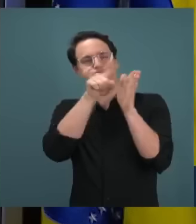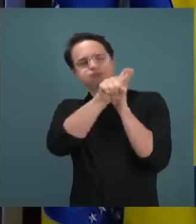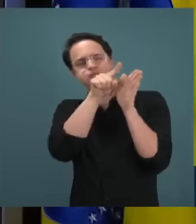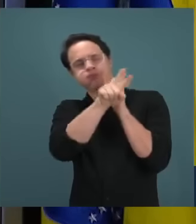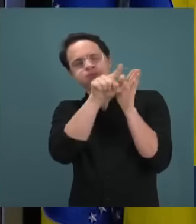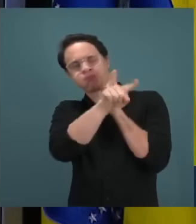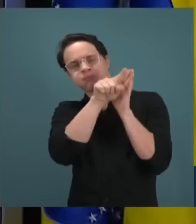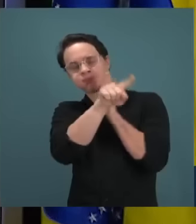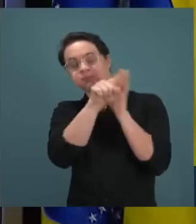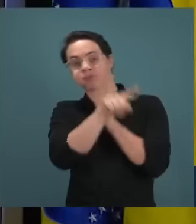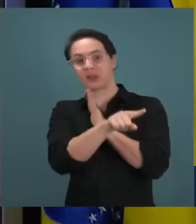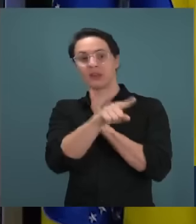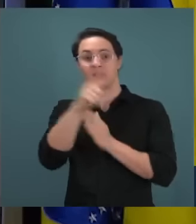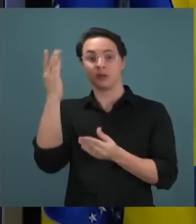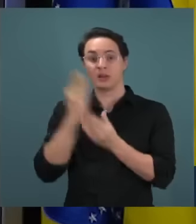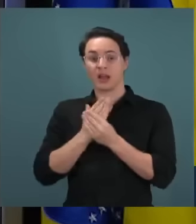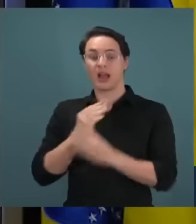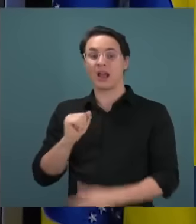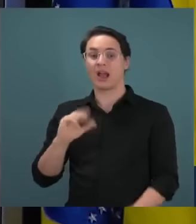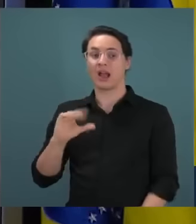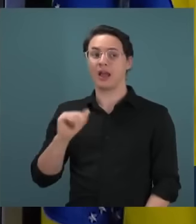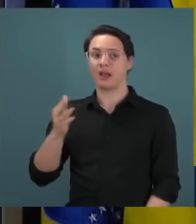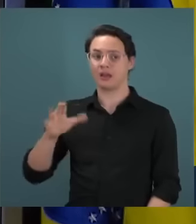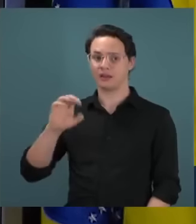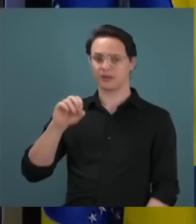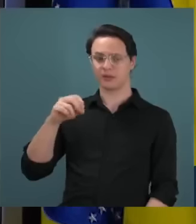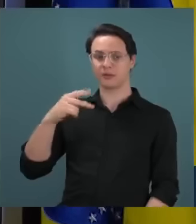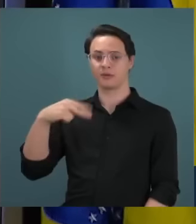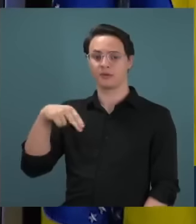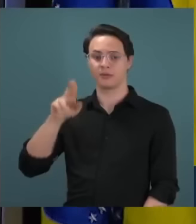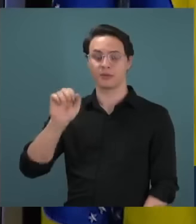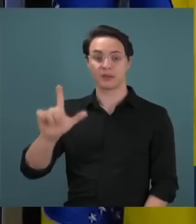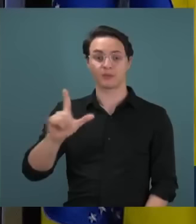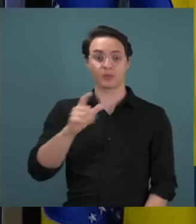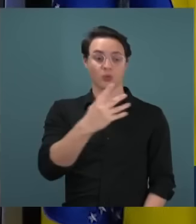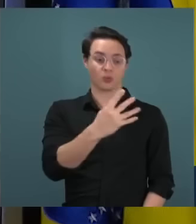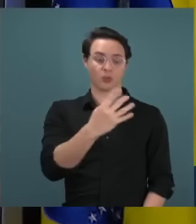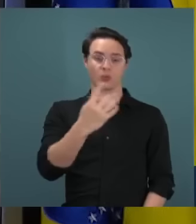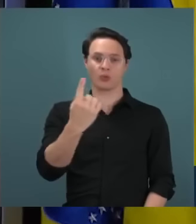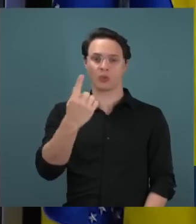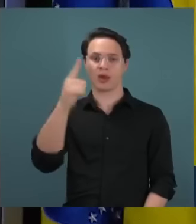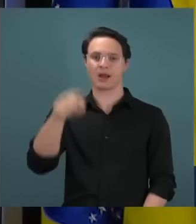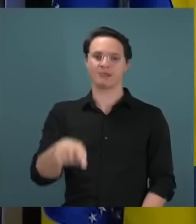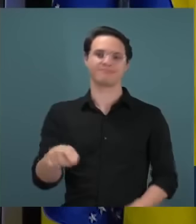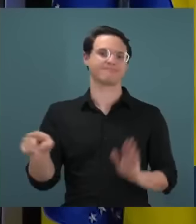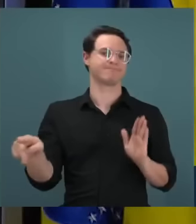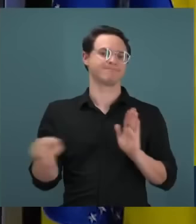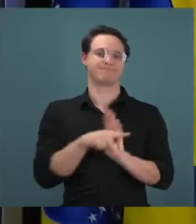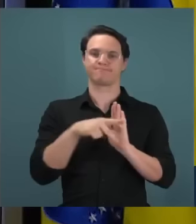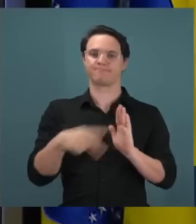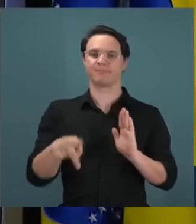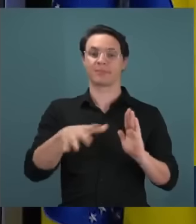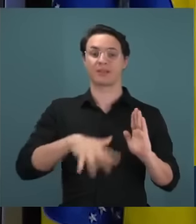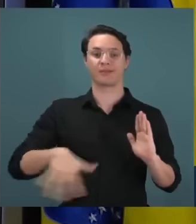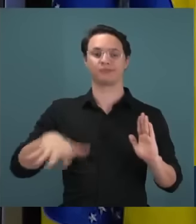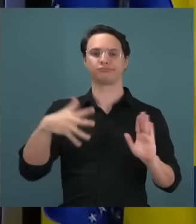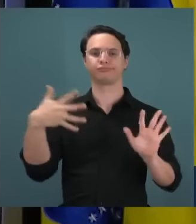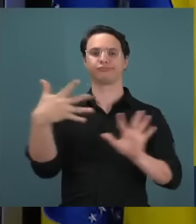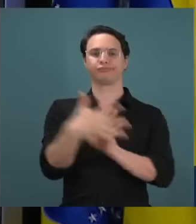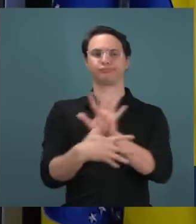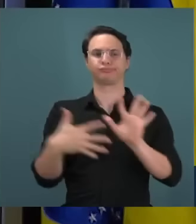inquéritos e ações penais, 41 deles são processos movidos exclusivamente por falas